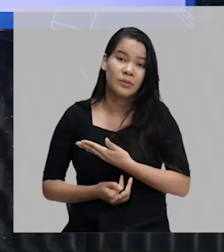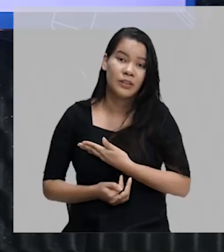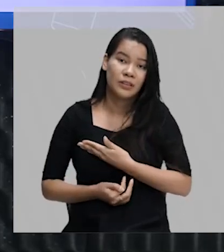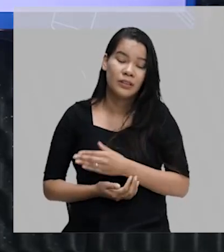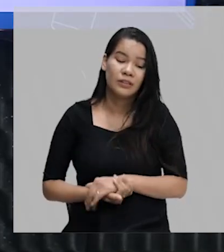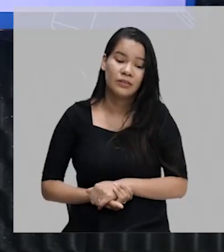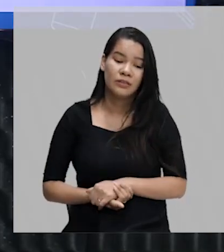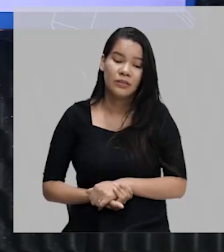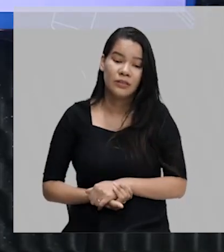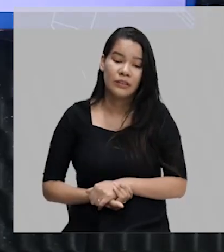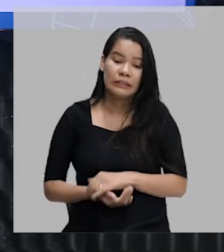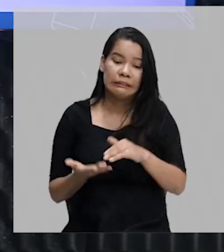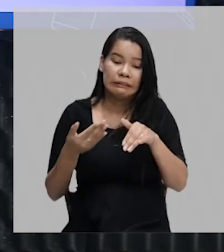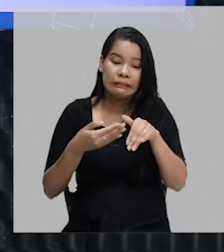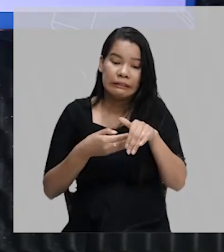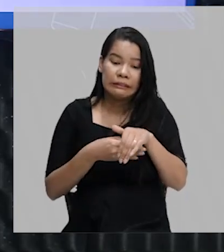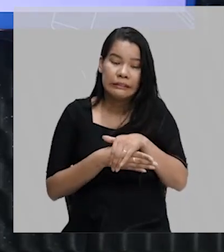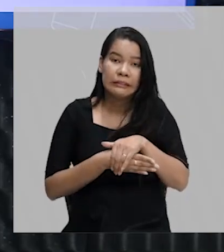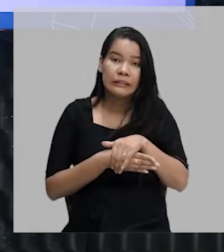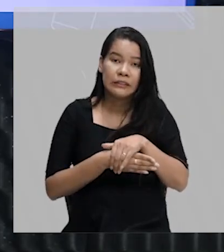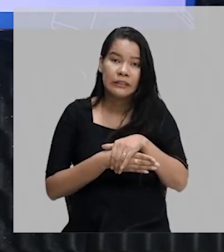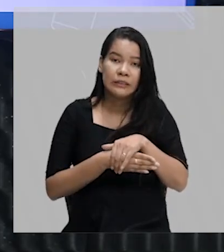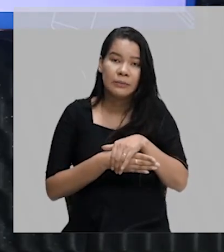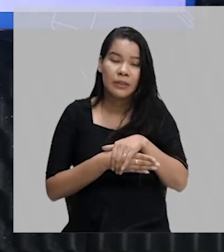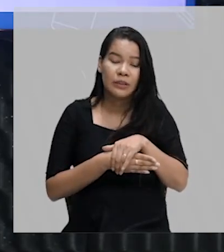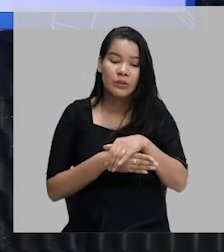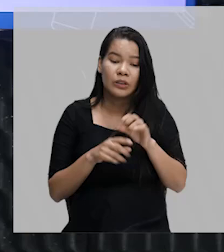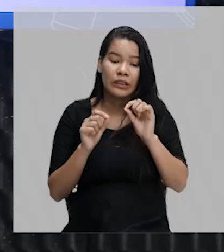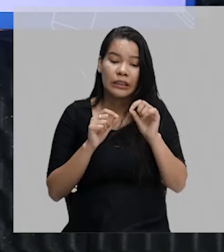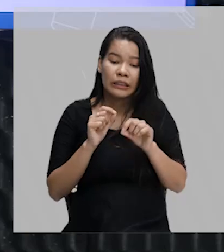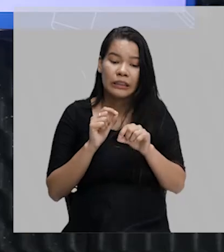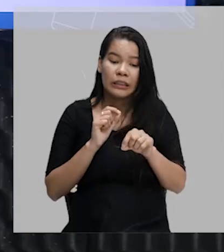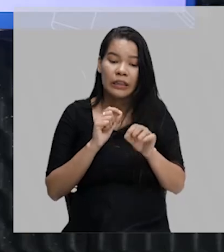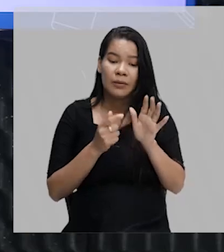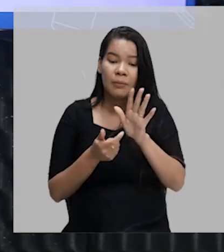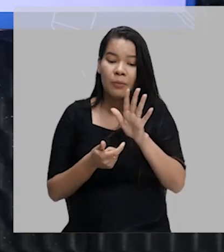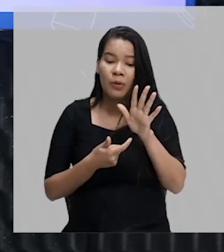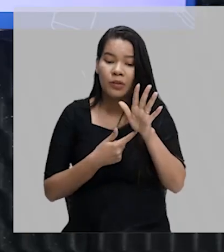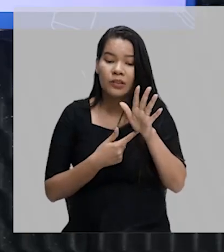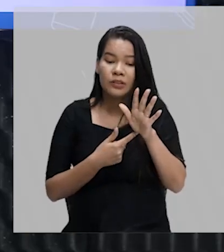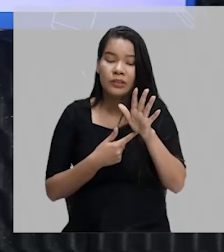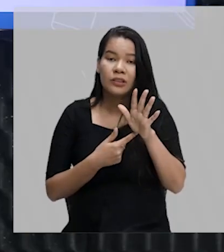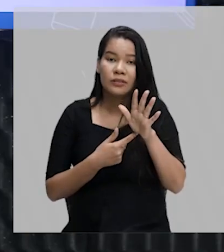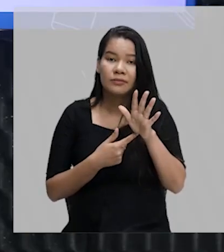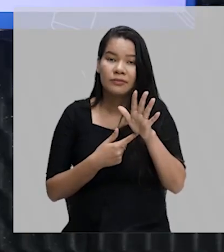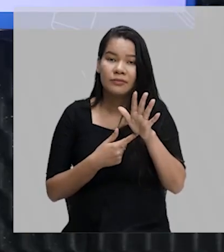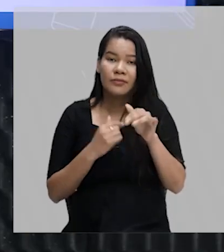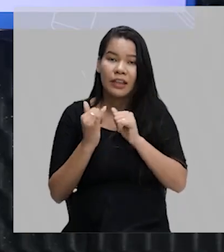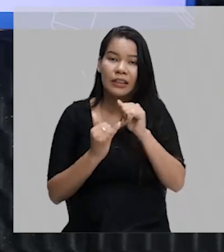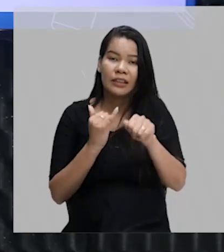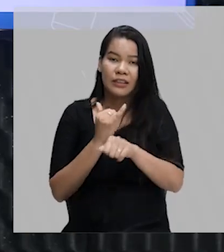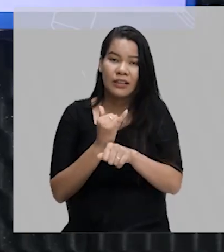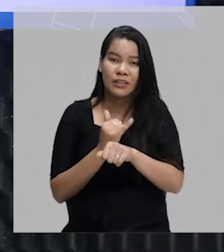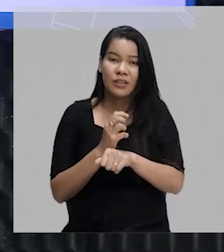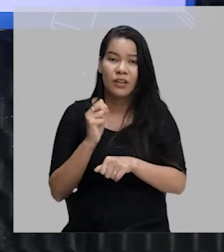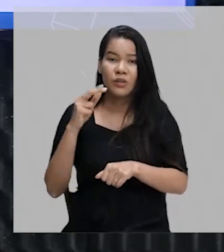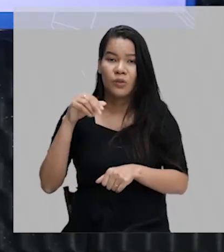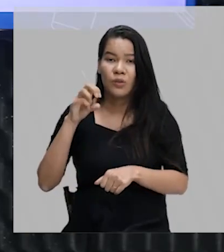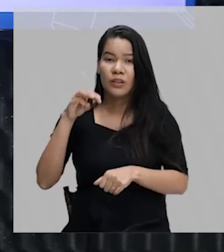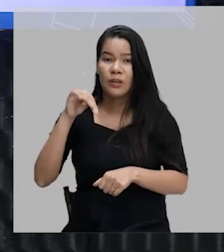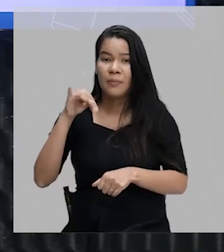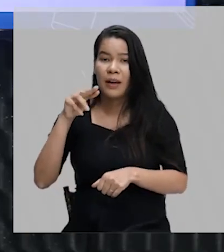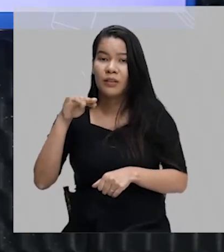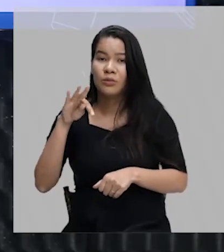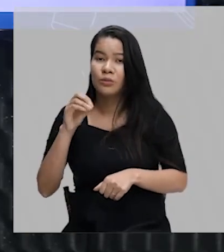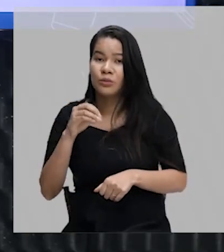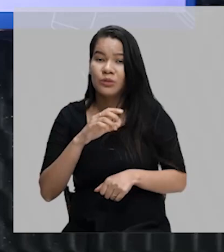O anonimato propiciado pela internet também facilita a ação de pedófilos, que nós falamos ainda há pouco, que